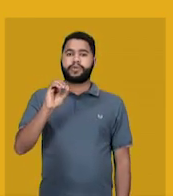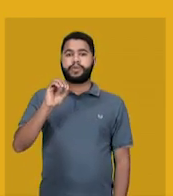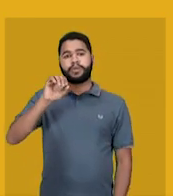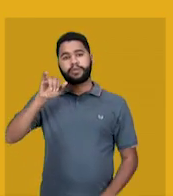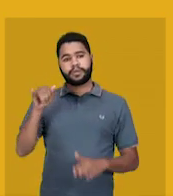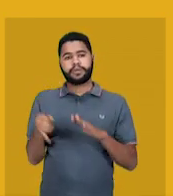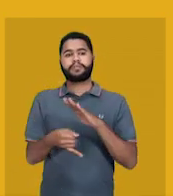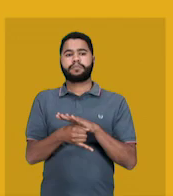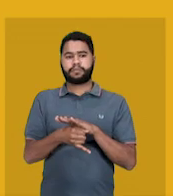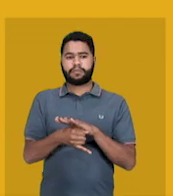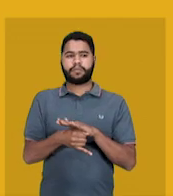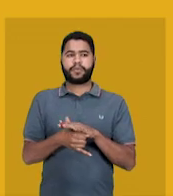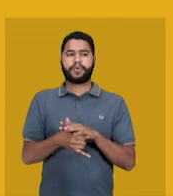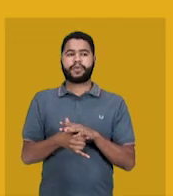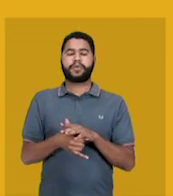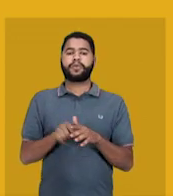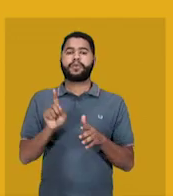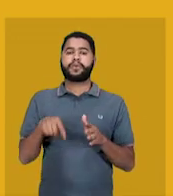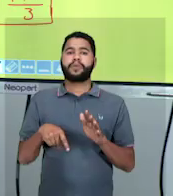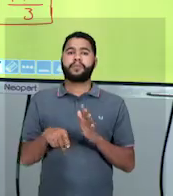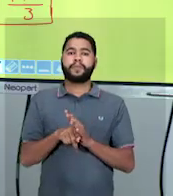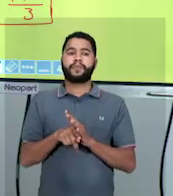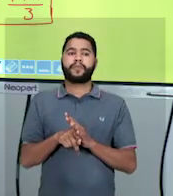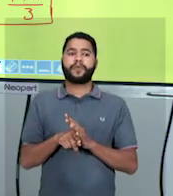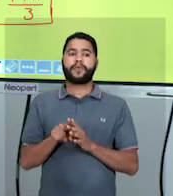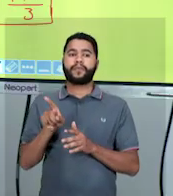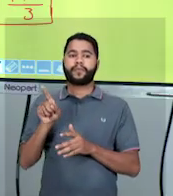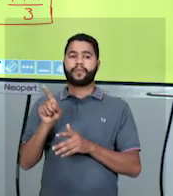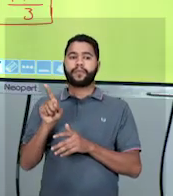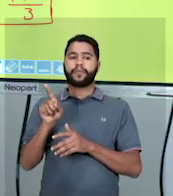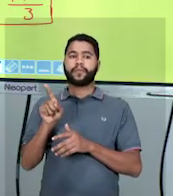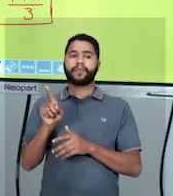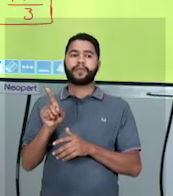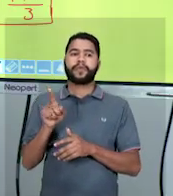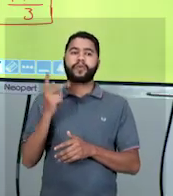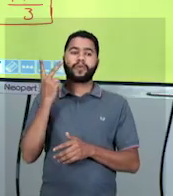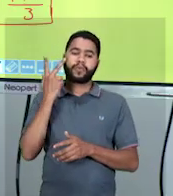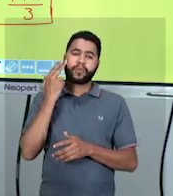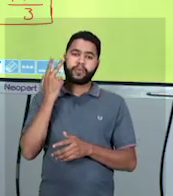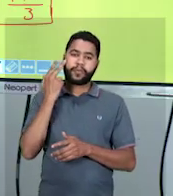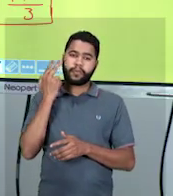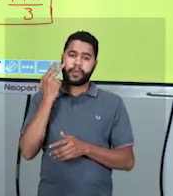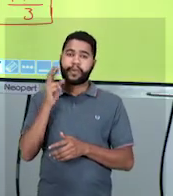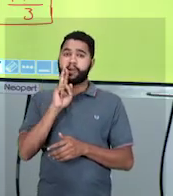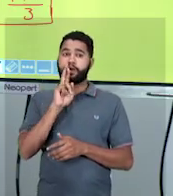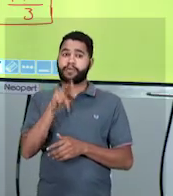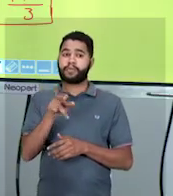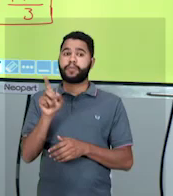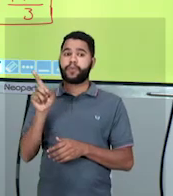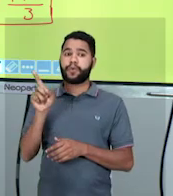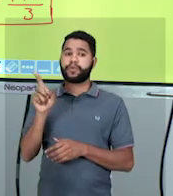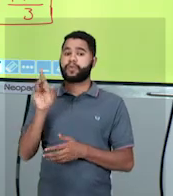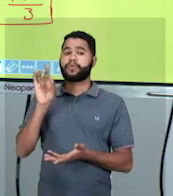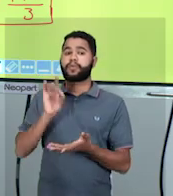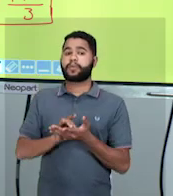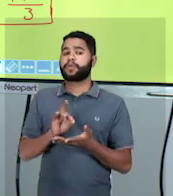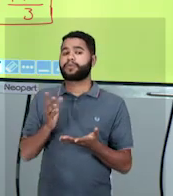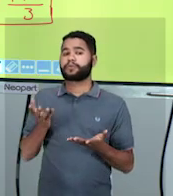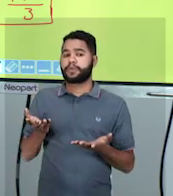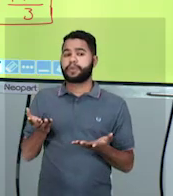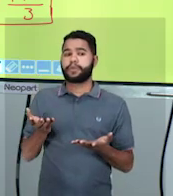em baixa aí sempre fica aqui e faço a significação que eu fiz normalmente aí eu tenho resposta olha como é que a forma automática